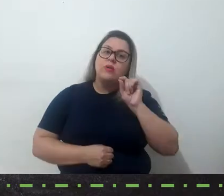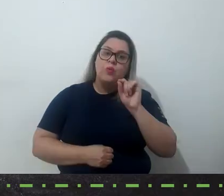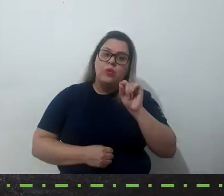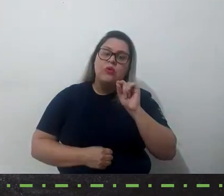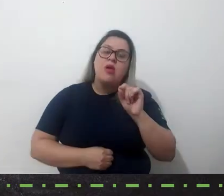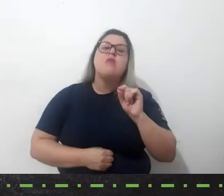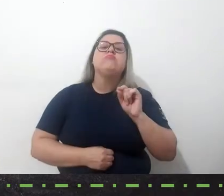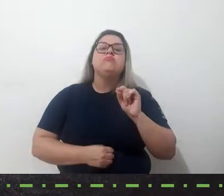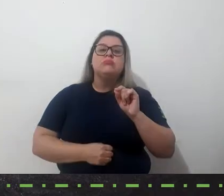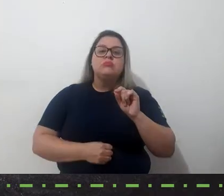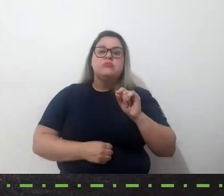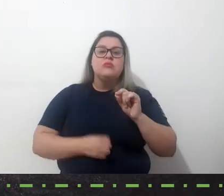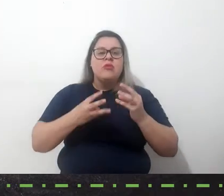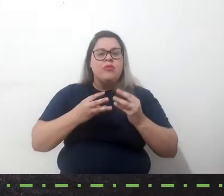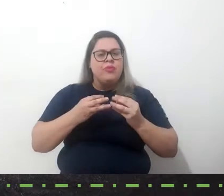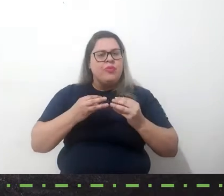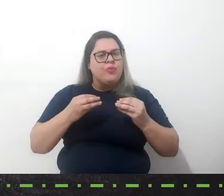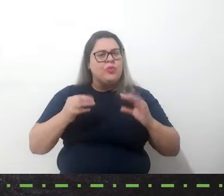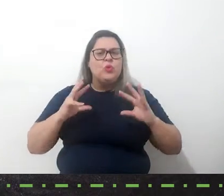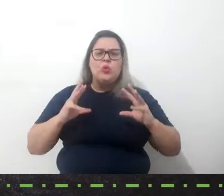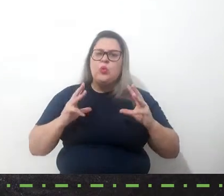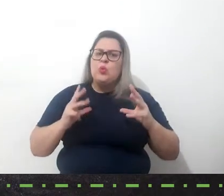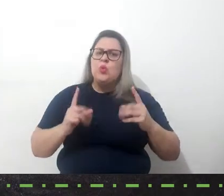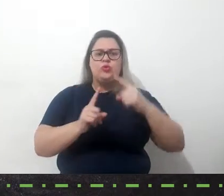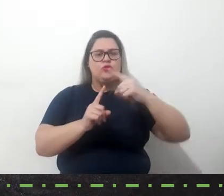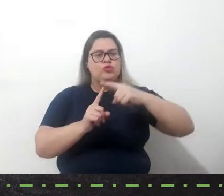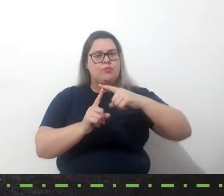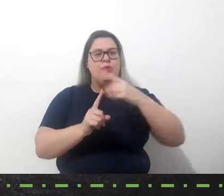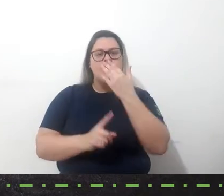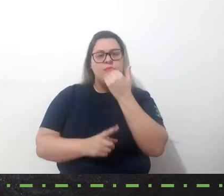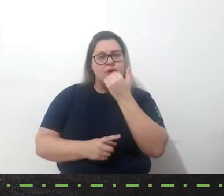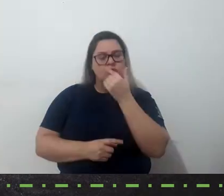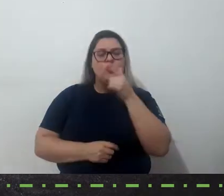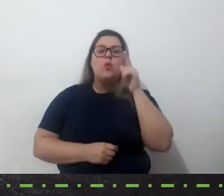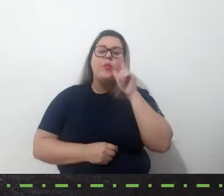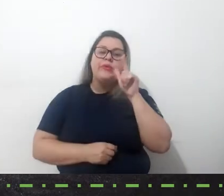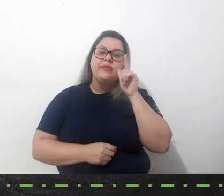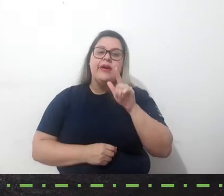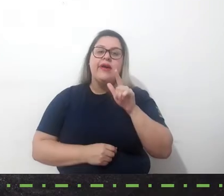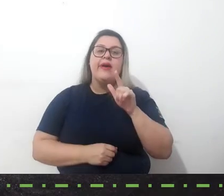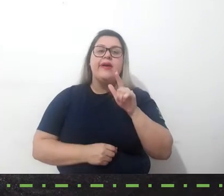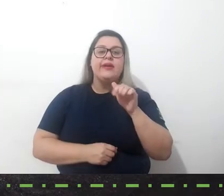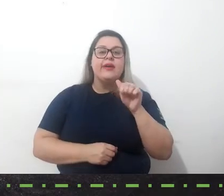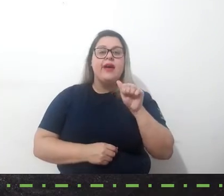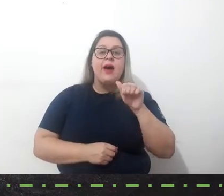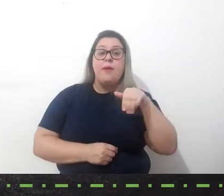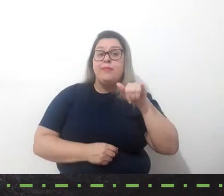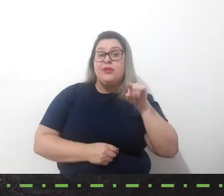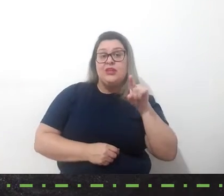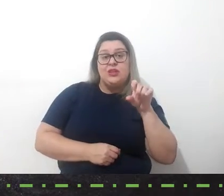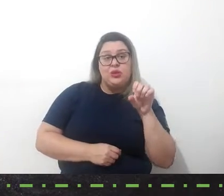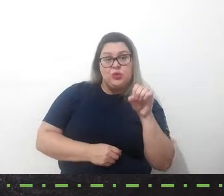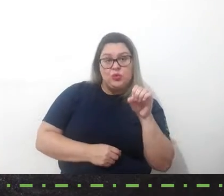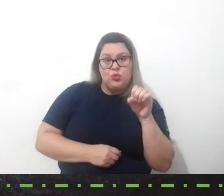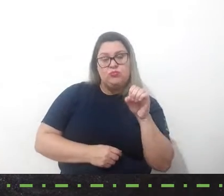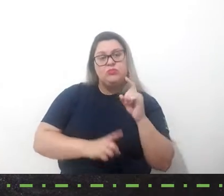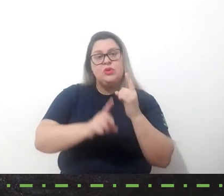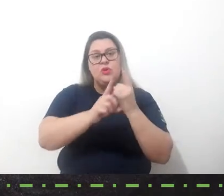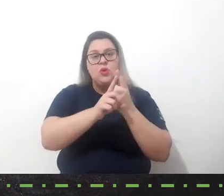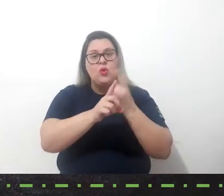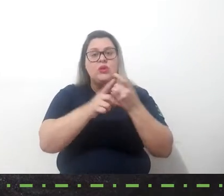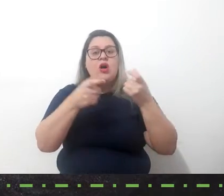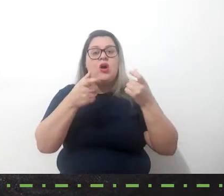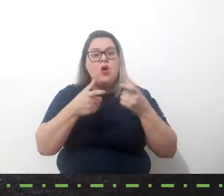digerir todos os tipos de alimentos. Ele consegue digerir amido, que é encontrado